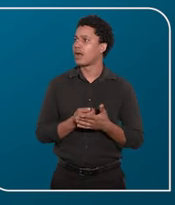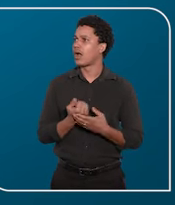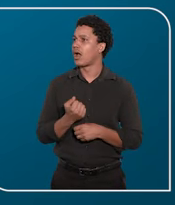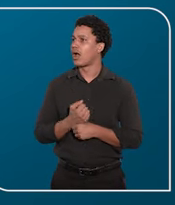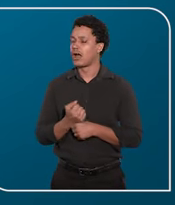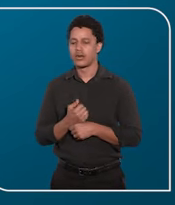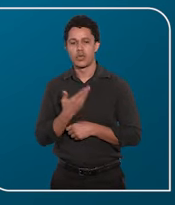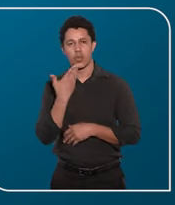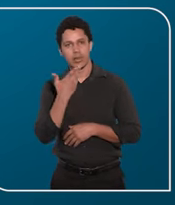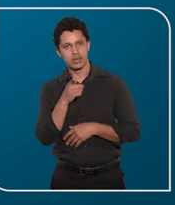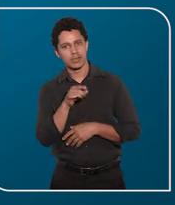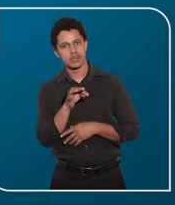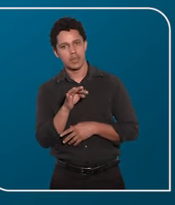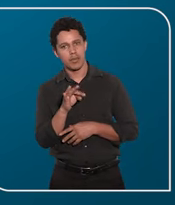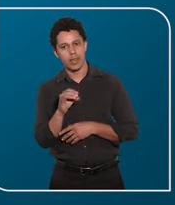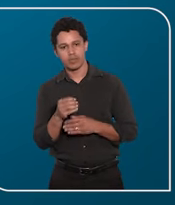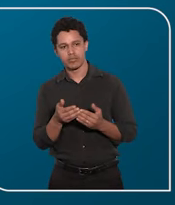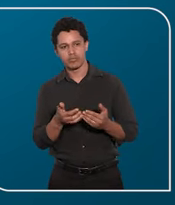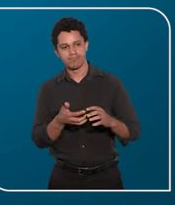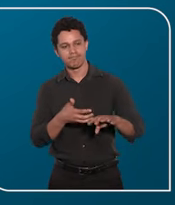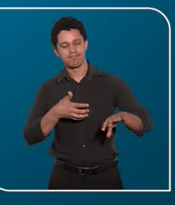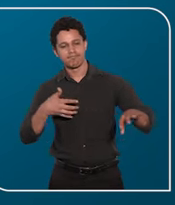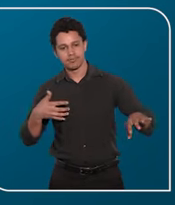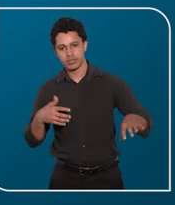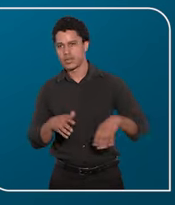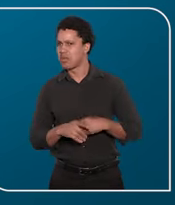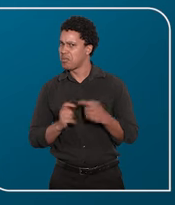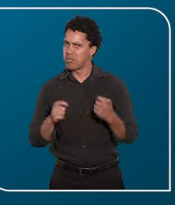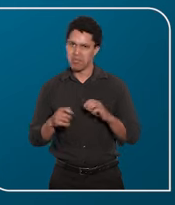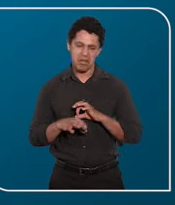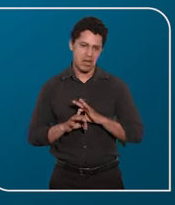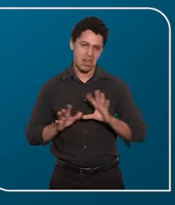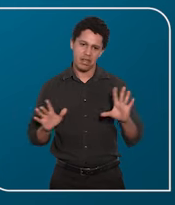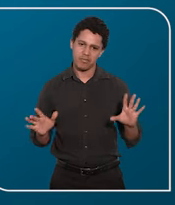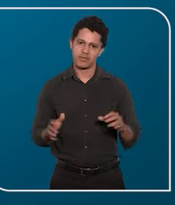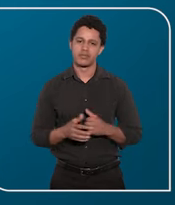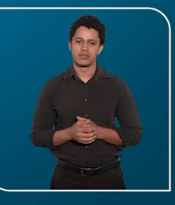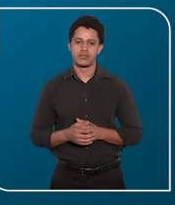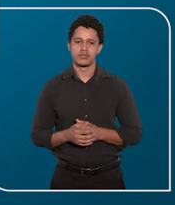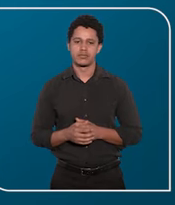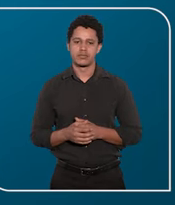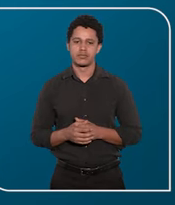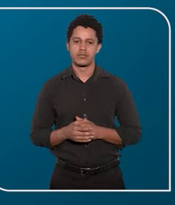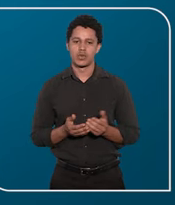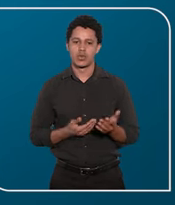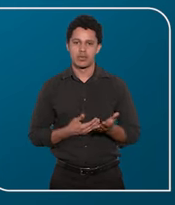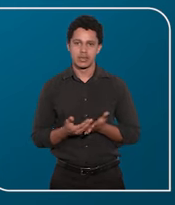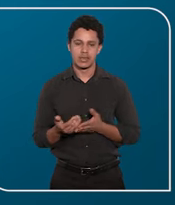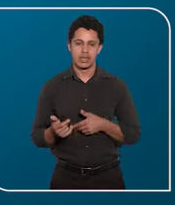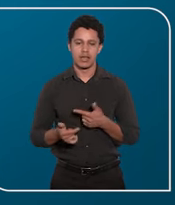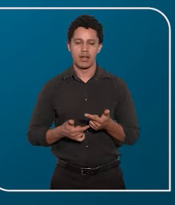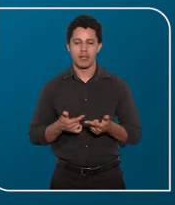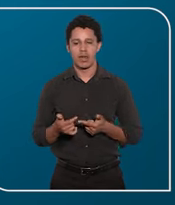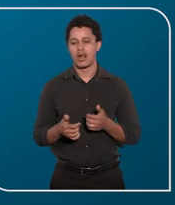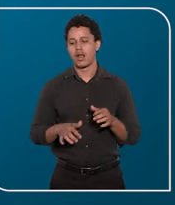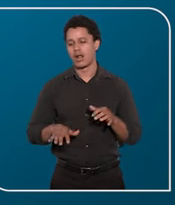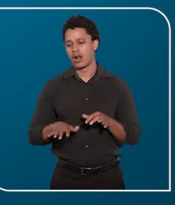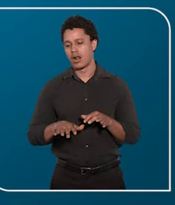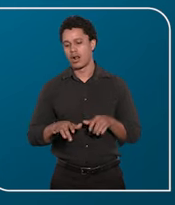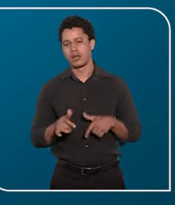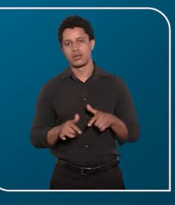o licenciamento. Perfeitamente possível essa circunstância. Passei a exercer, por exemplo, uma atividade